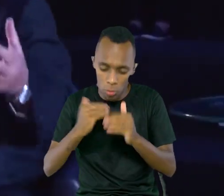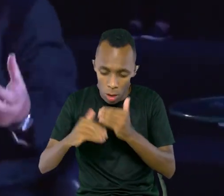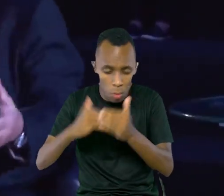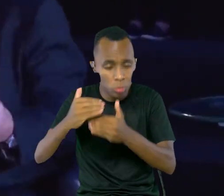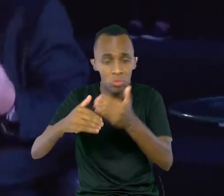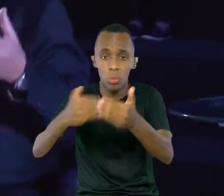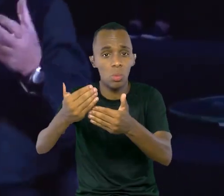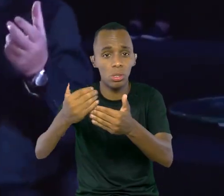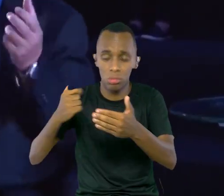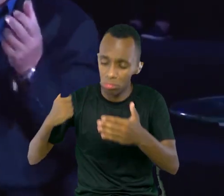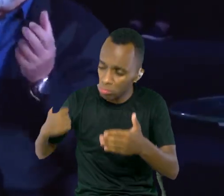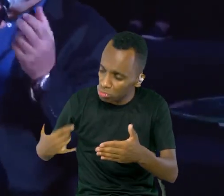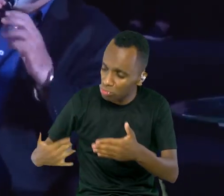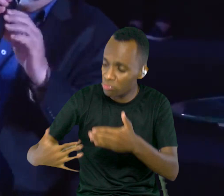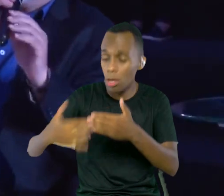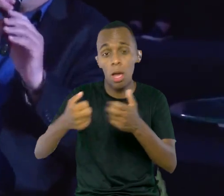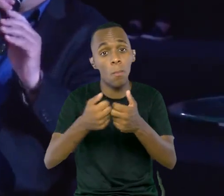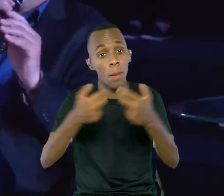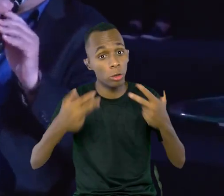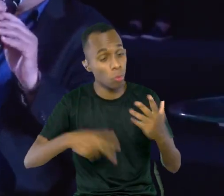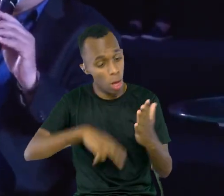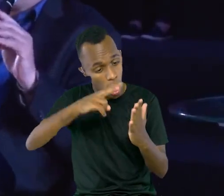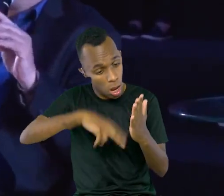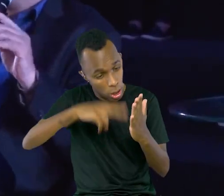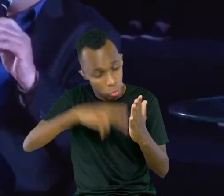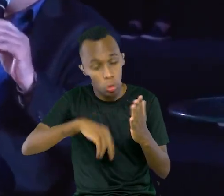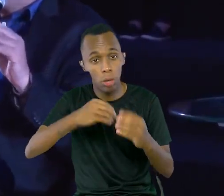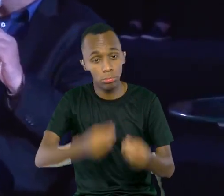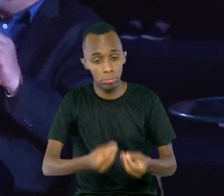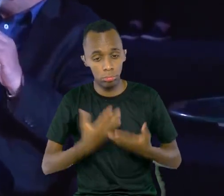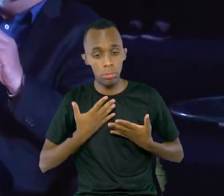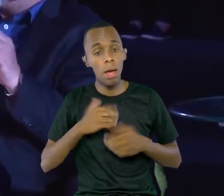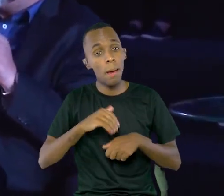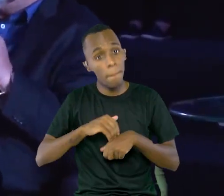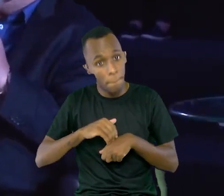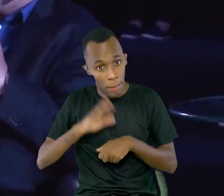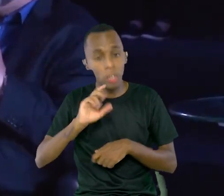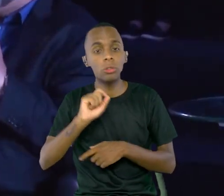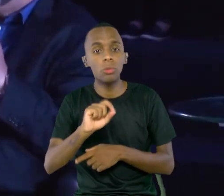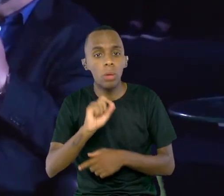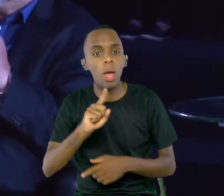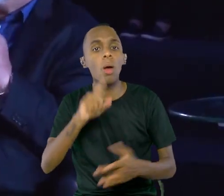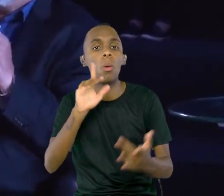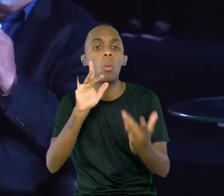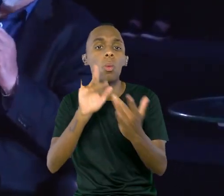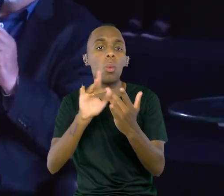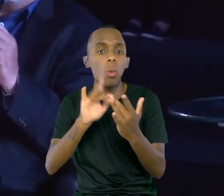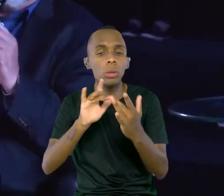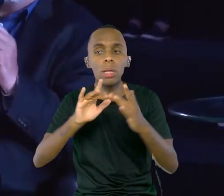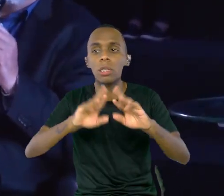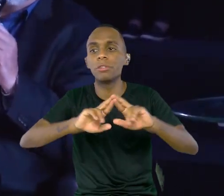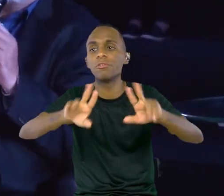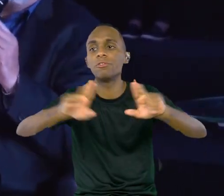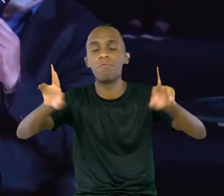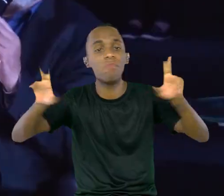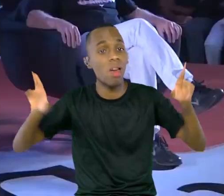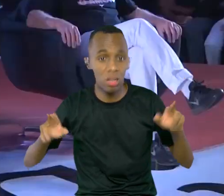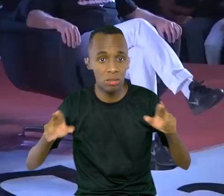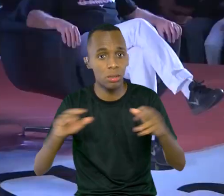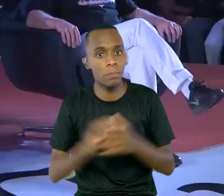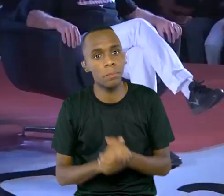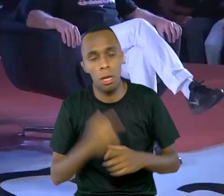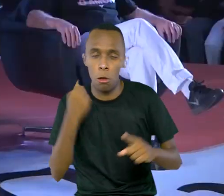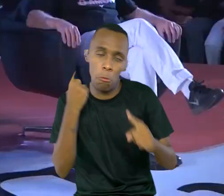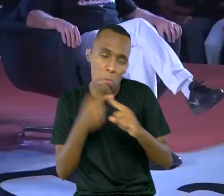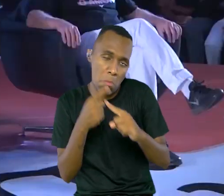se construindo no tempo. E uma das coisas que a leitura mais me ofereceu na vida foi o contato com as